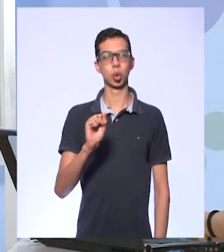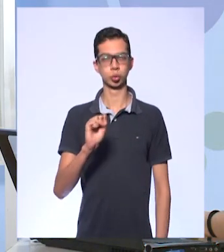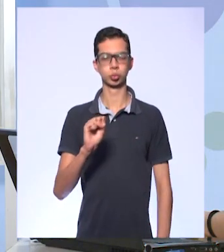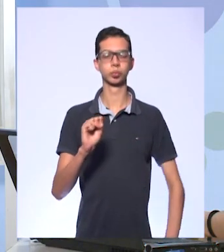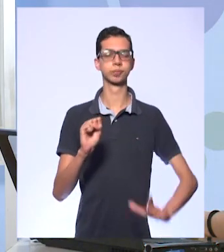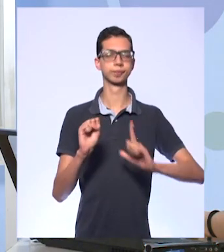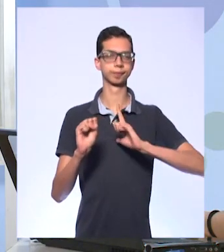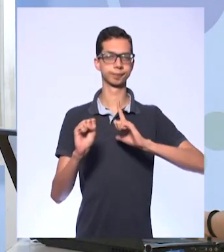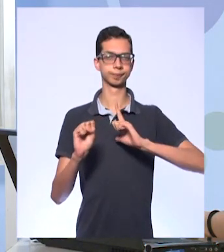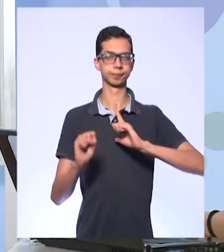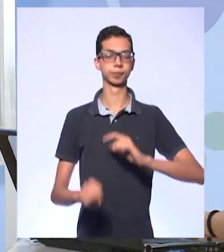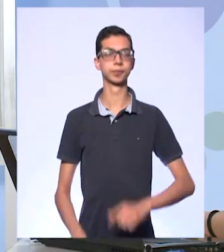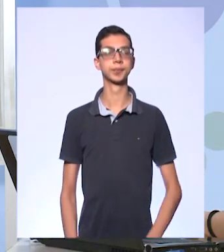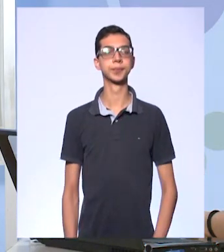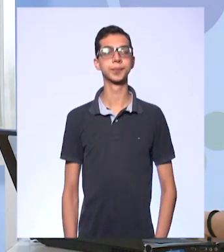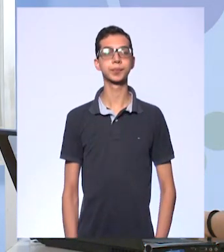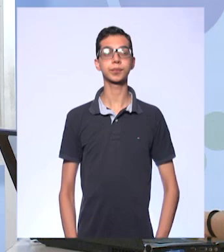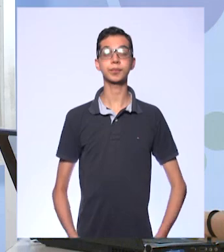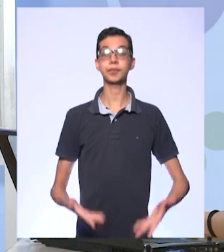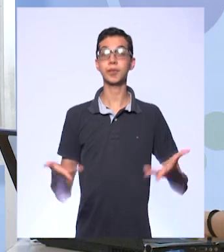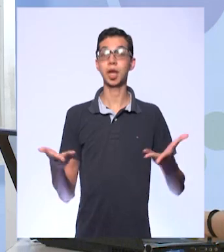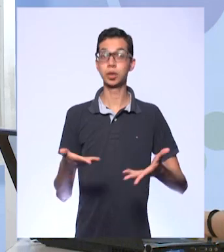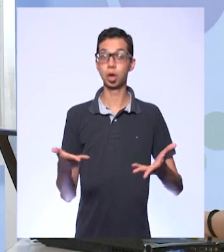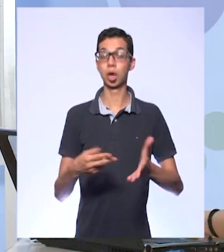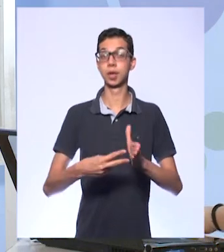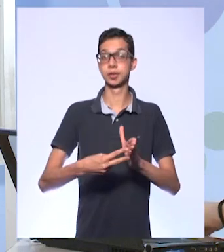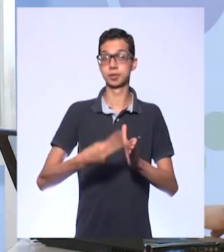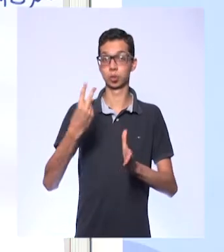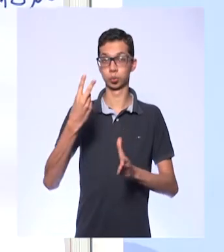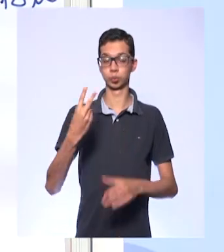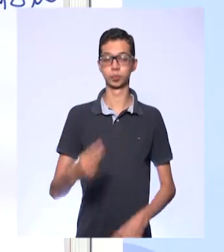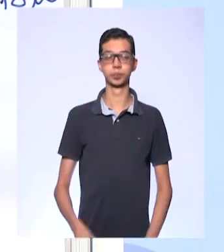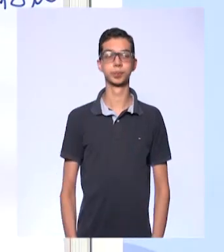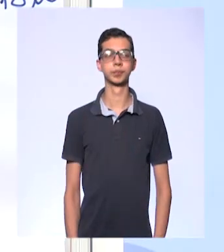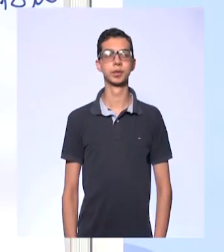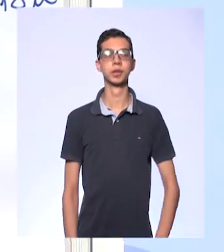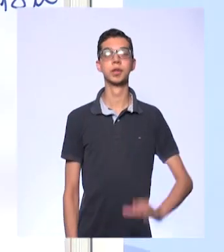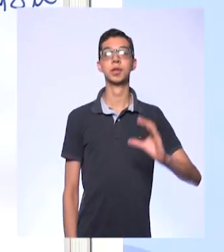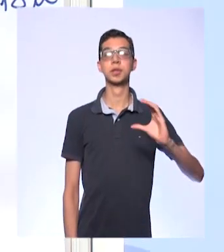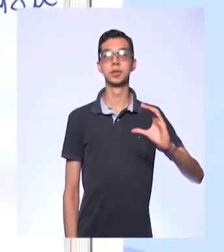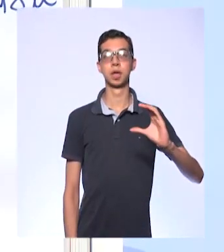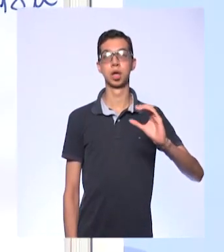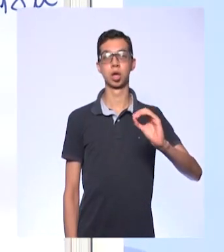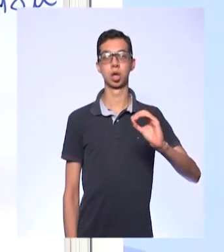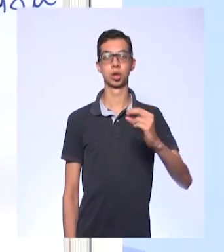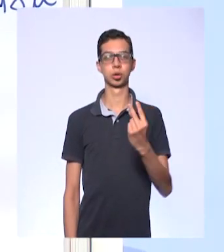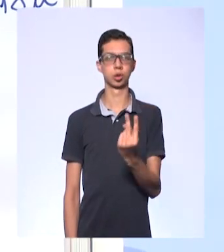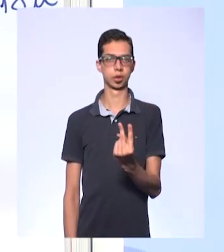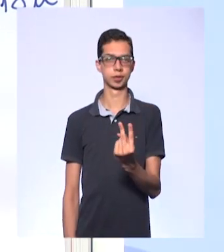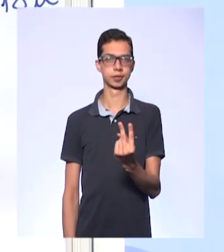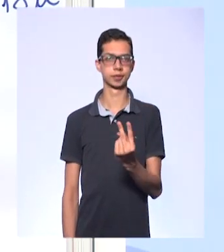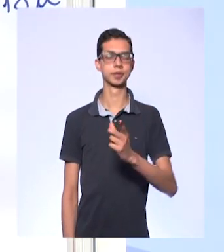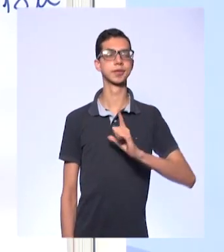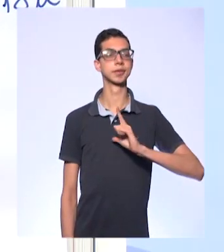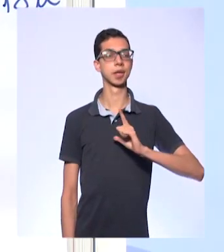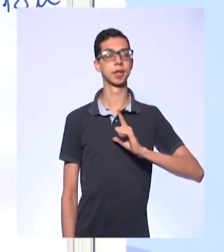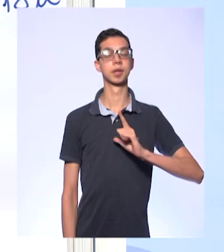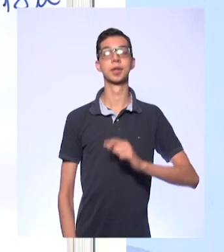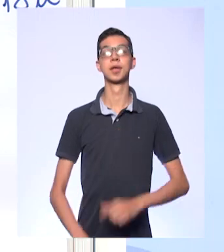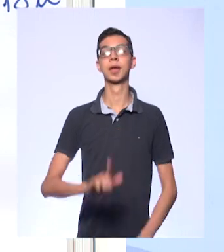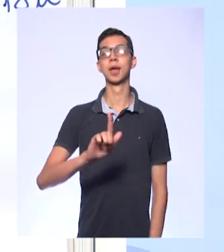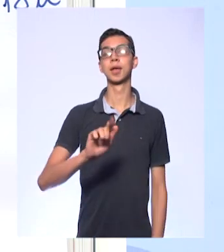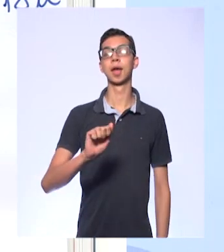Perfeito? Vamos fazer agora o segundo, que é o CO2. Então, eu tenho um gás